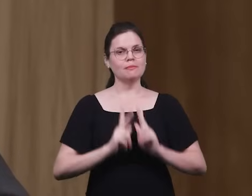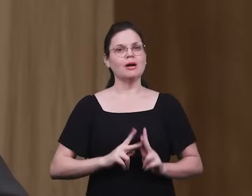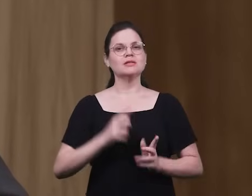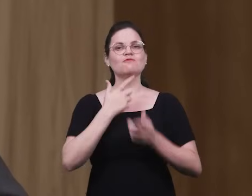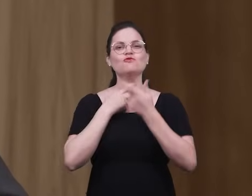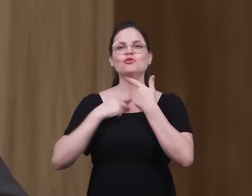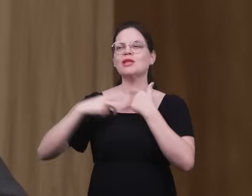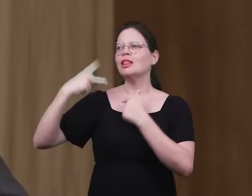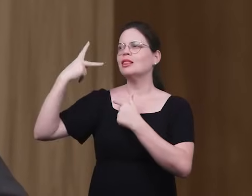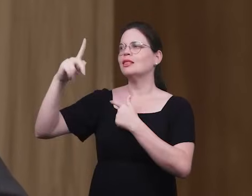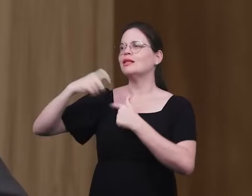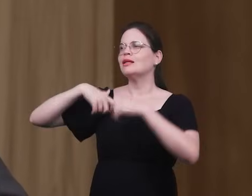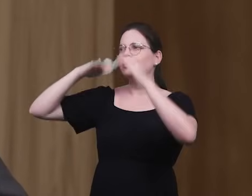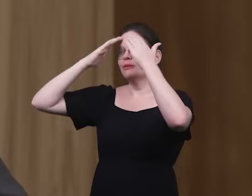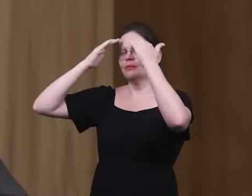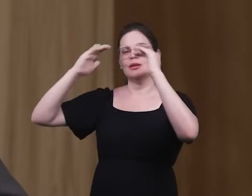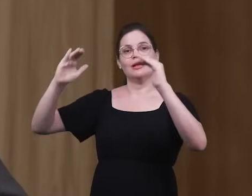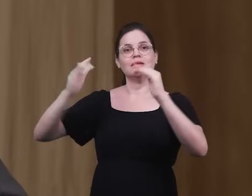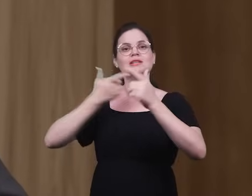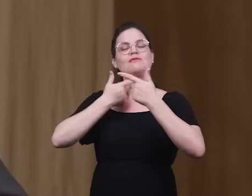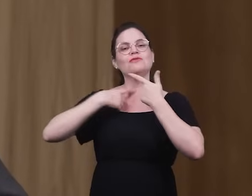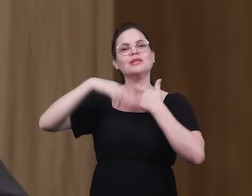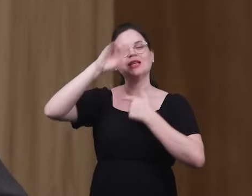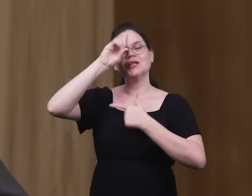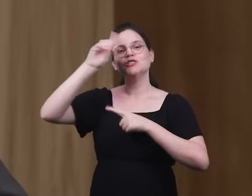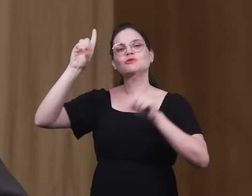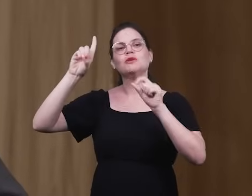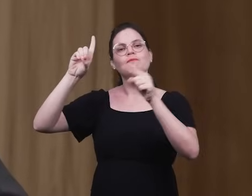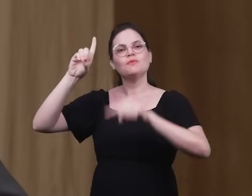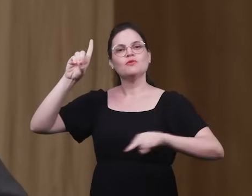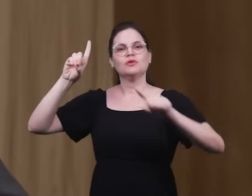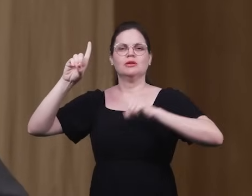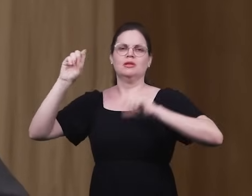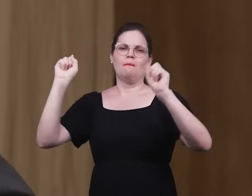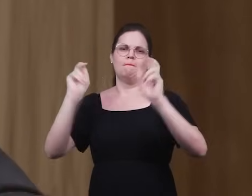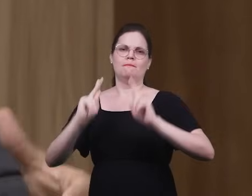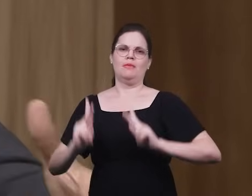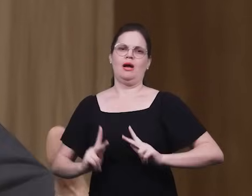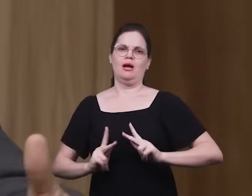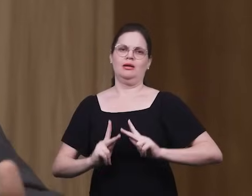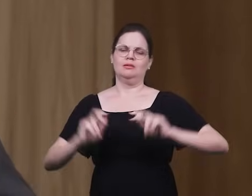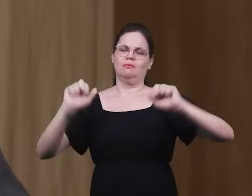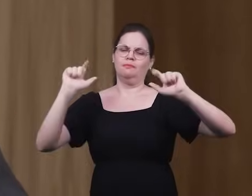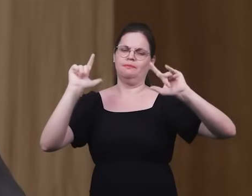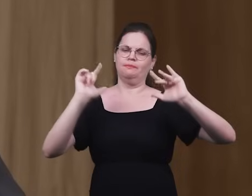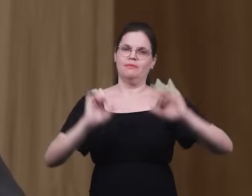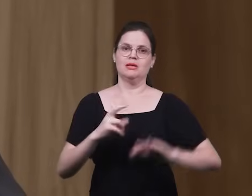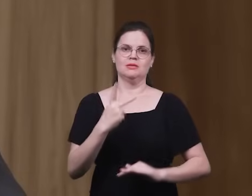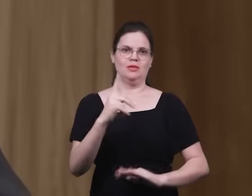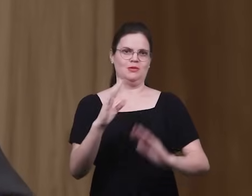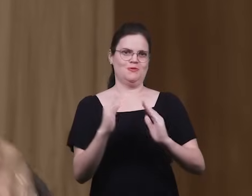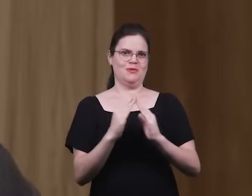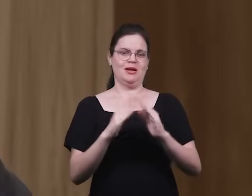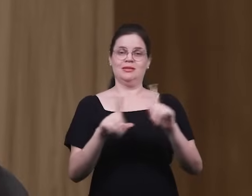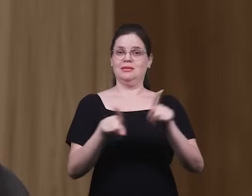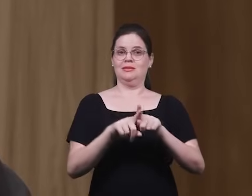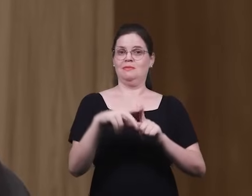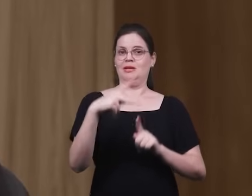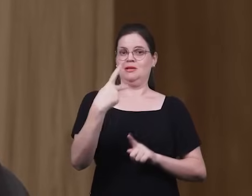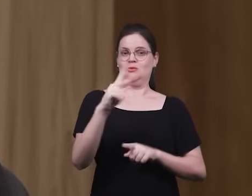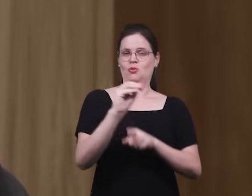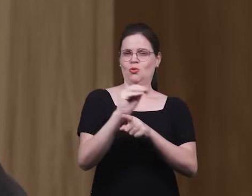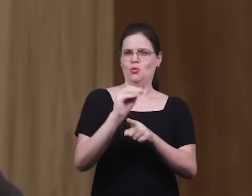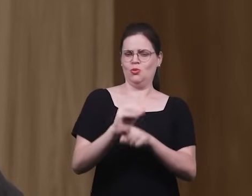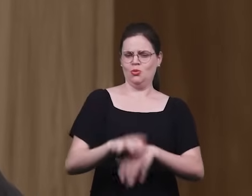e a vontade de Deus é que haja paz na sua casa que haja uma bênção na criação dos seus filhos então